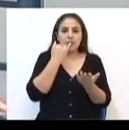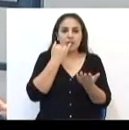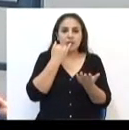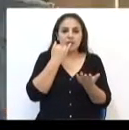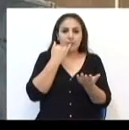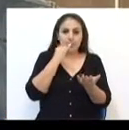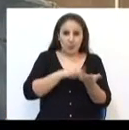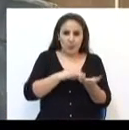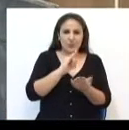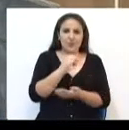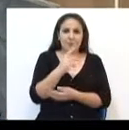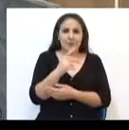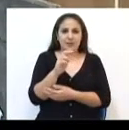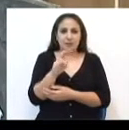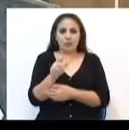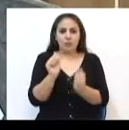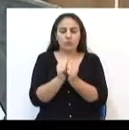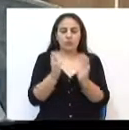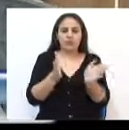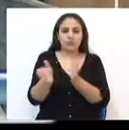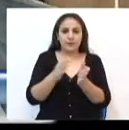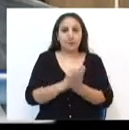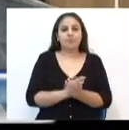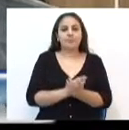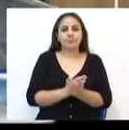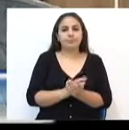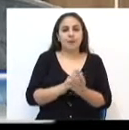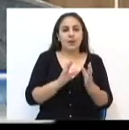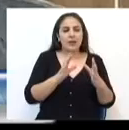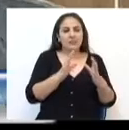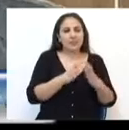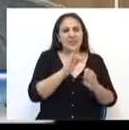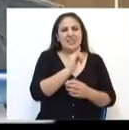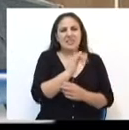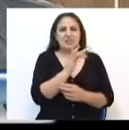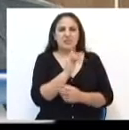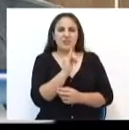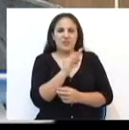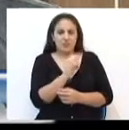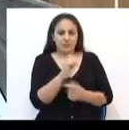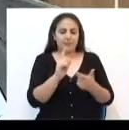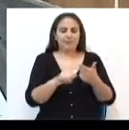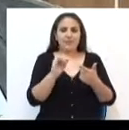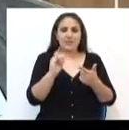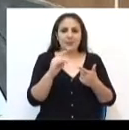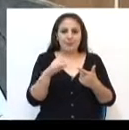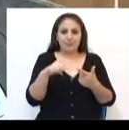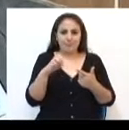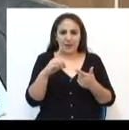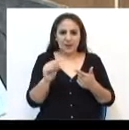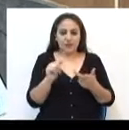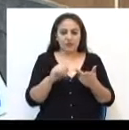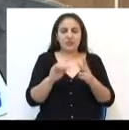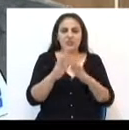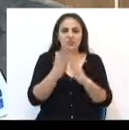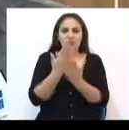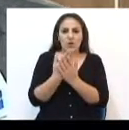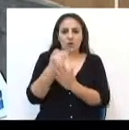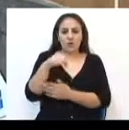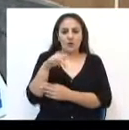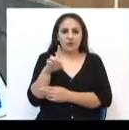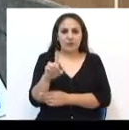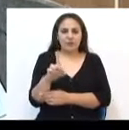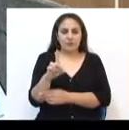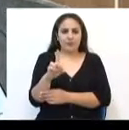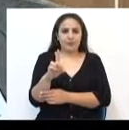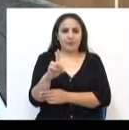Acessibilidade. A comunidade acadêmica, tanto da EFIB quanto da IMED, tanto da a Escola Notre Dame, Menino